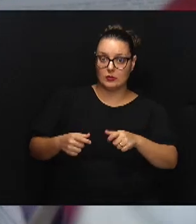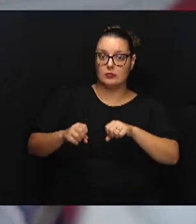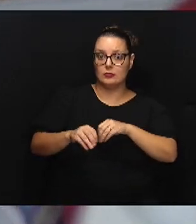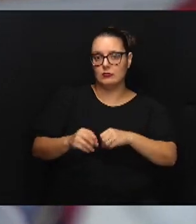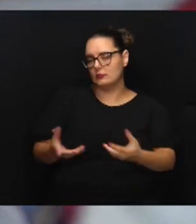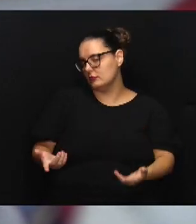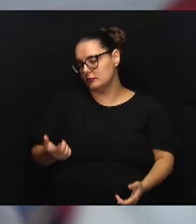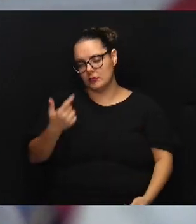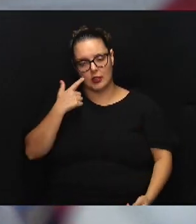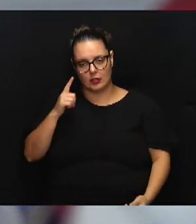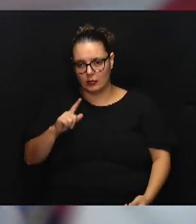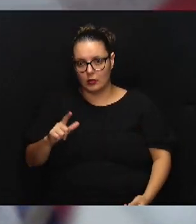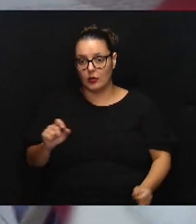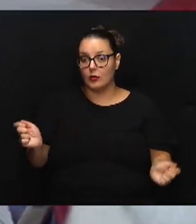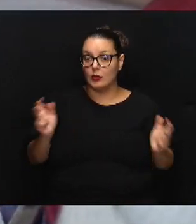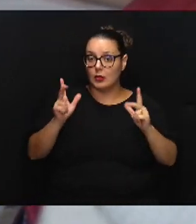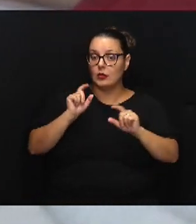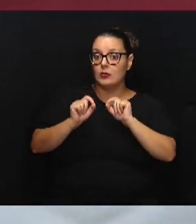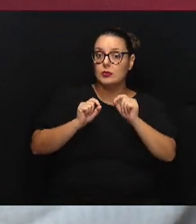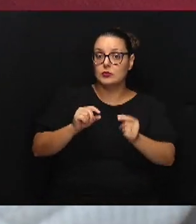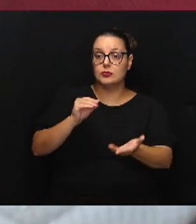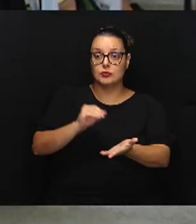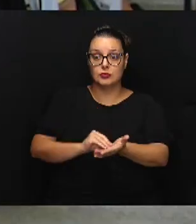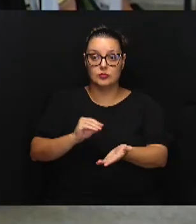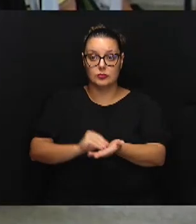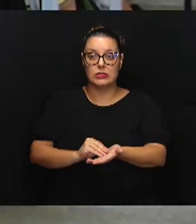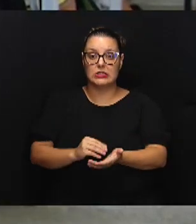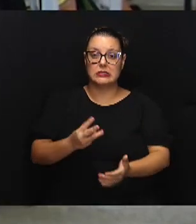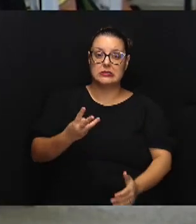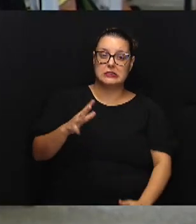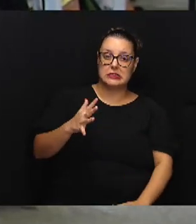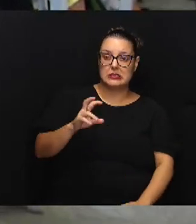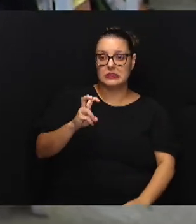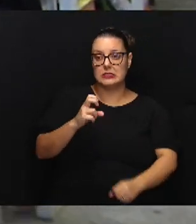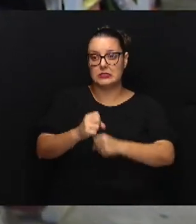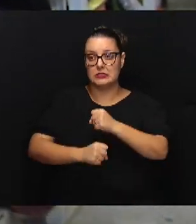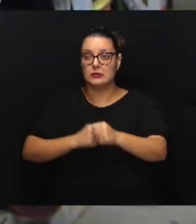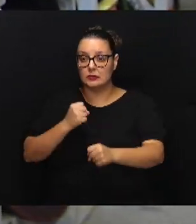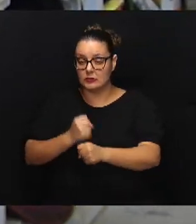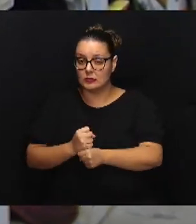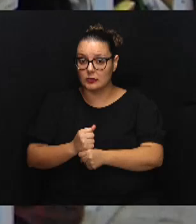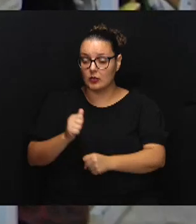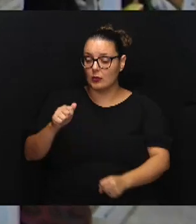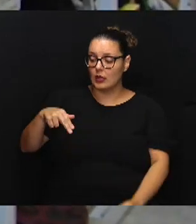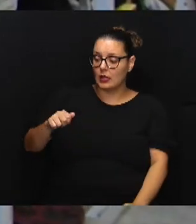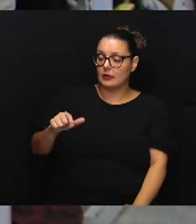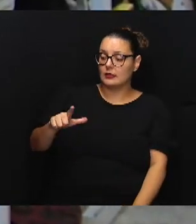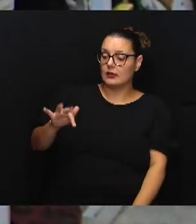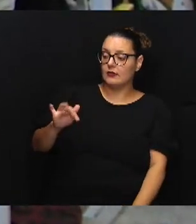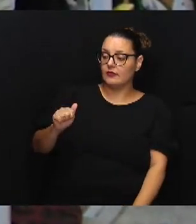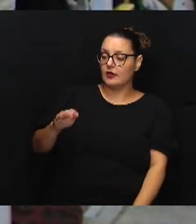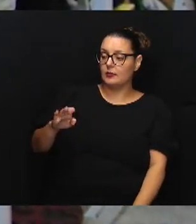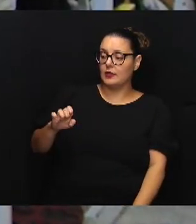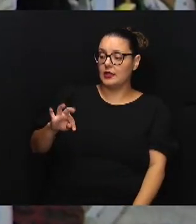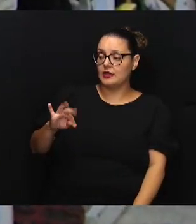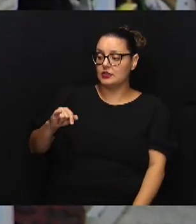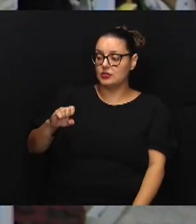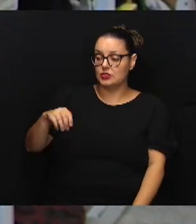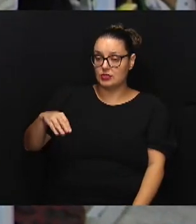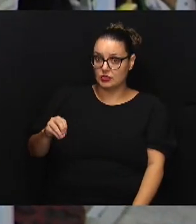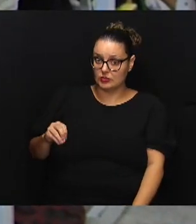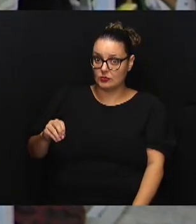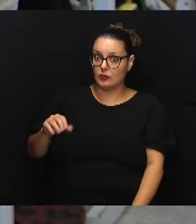inegável. O que chama atenção é que nos últimos 3 a 5 anos, o analfabetismo funcional ele vem sendo